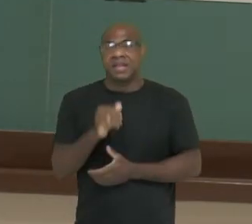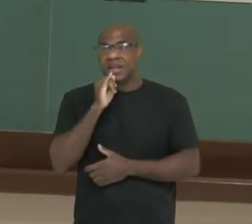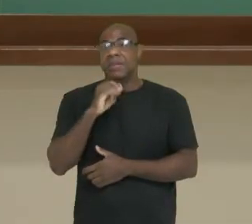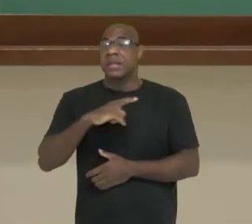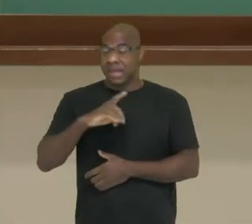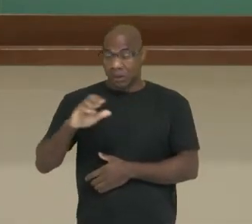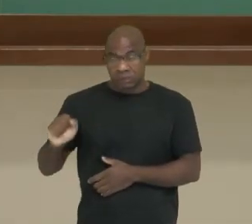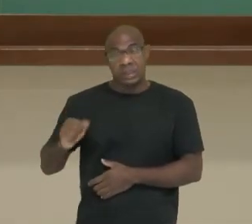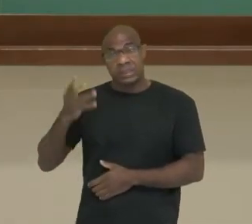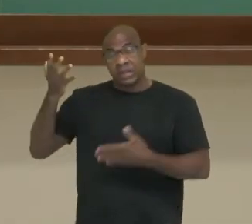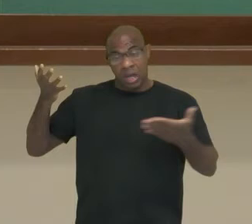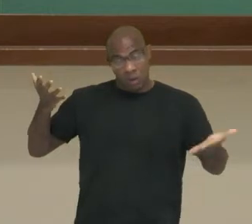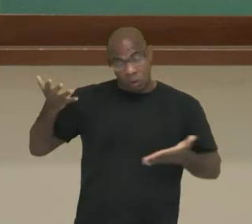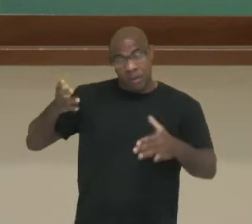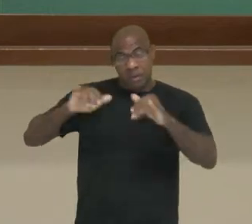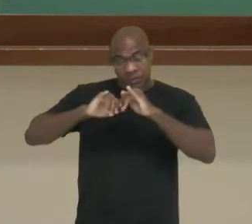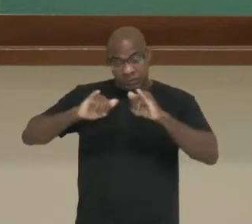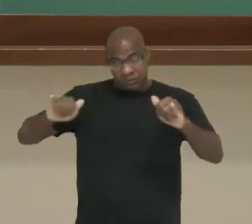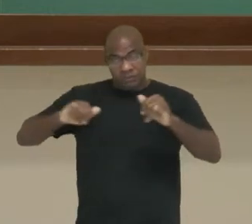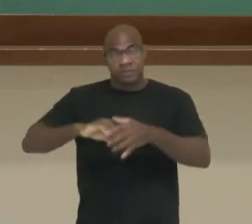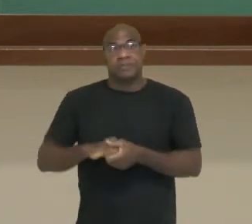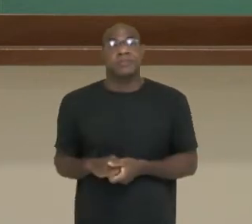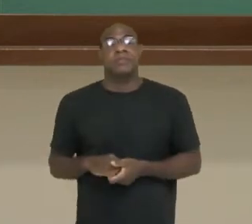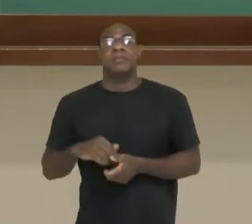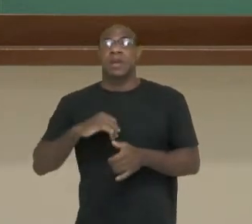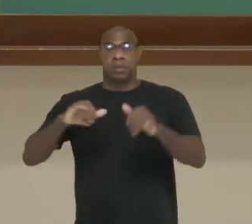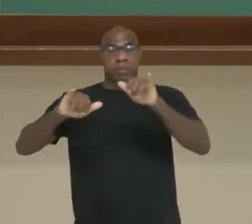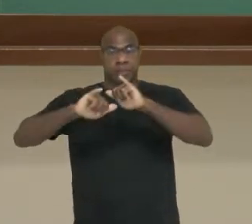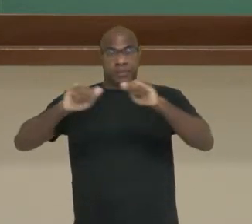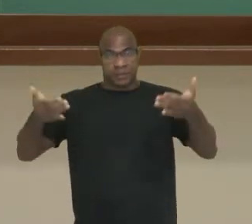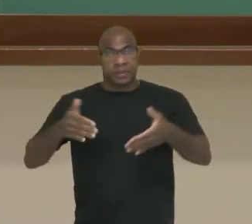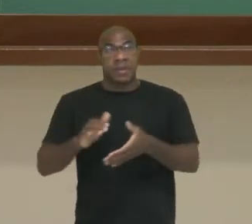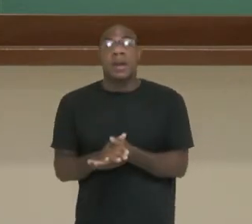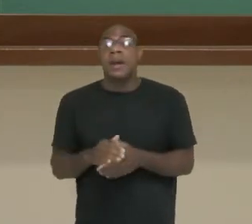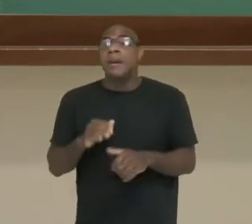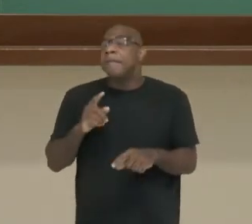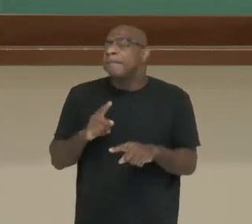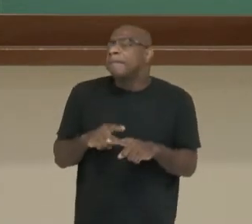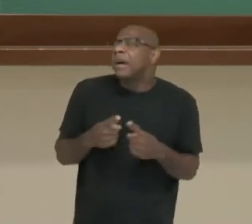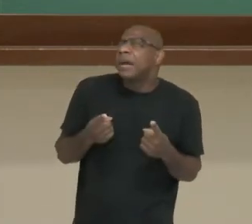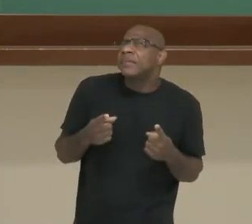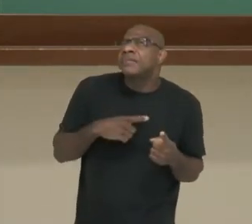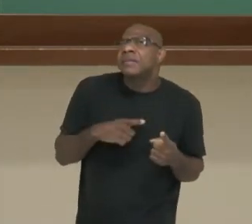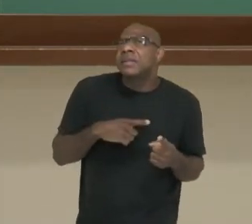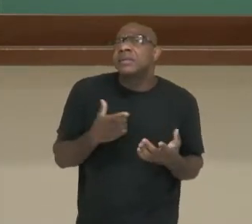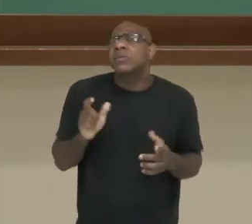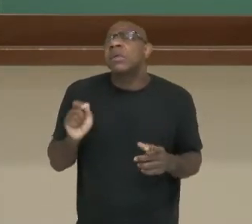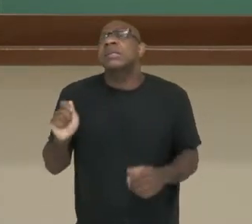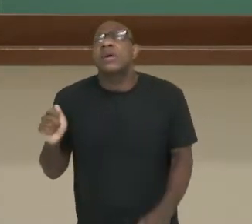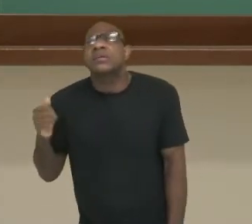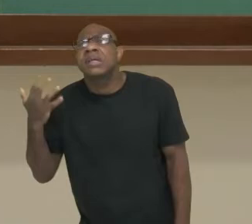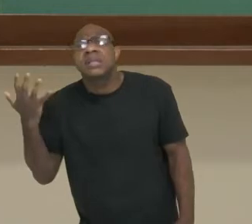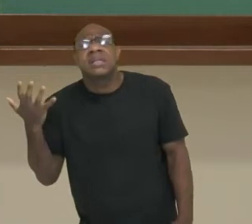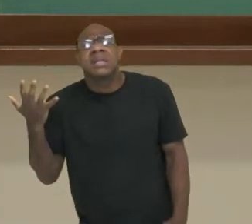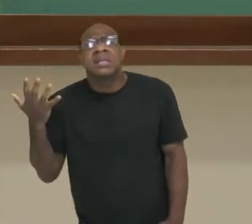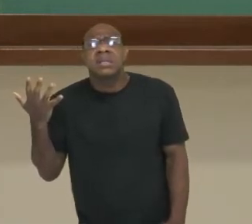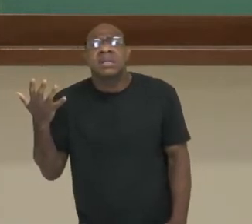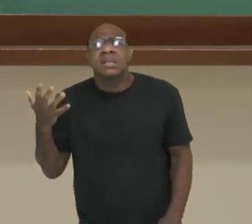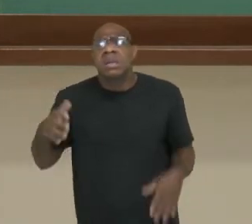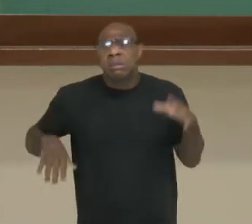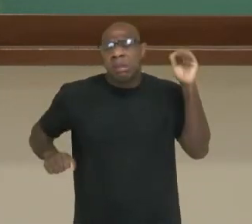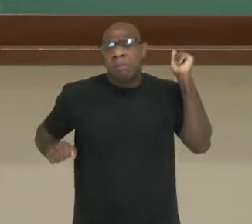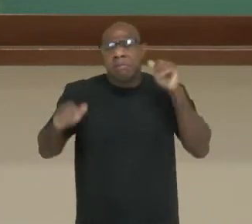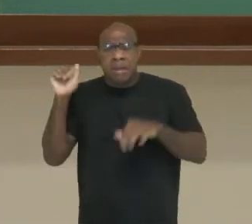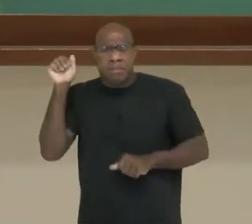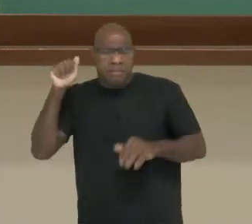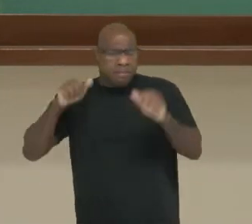notícia, né? Está sendo transmitida a notícia, mas alguma coisa ali paralela está acontecendo. Uma mímica, de repente,